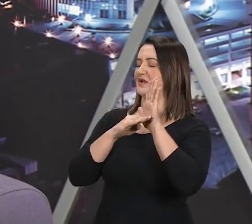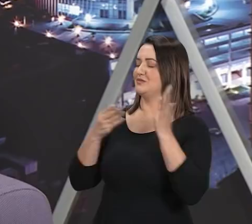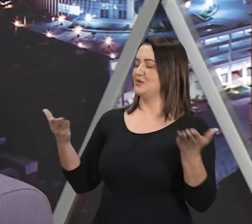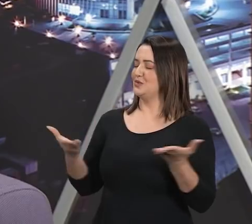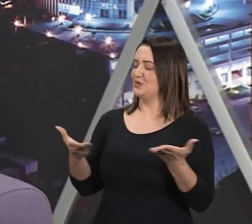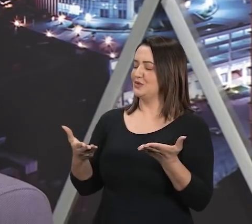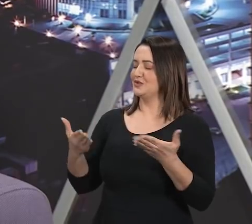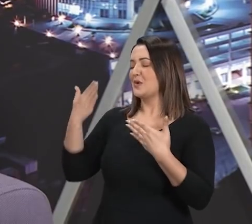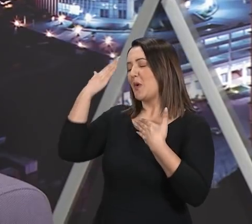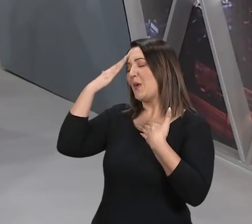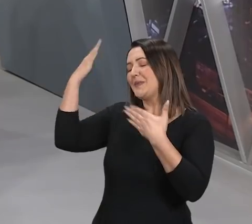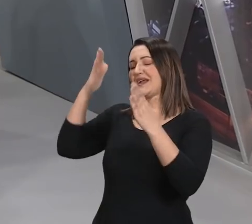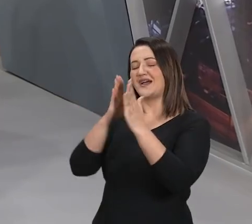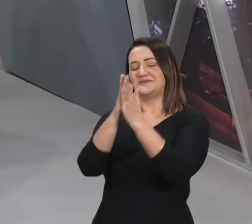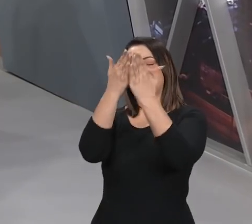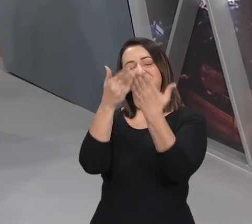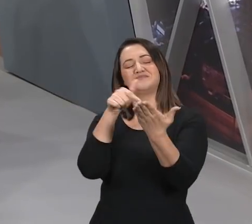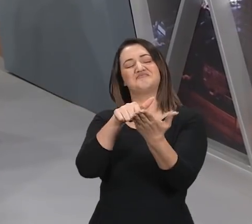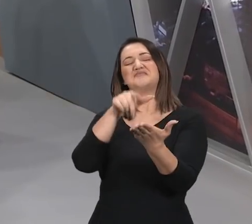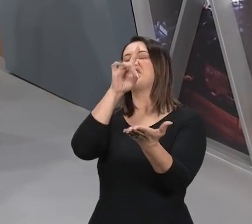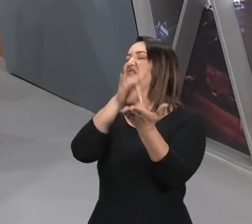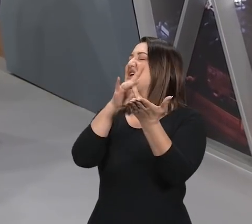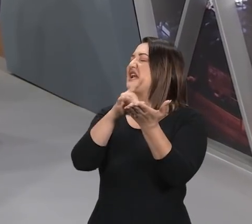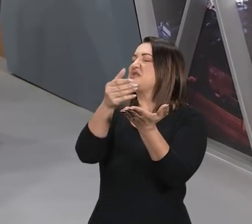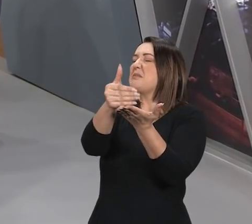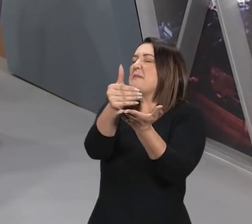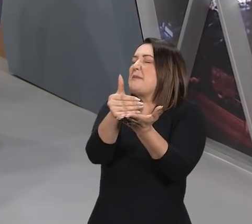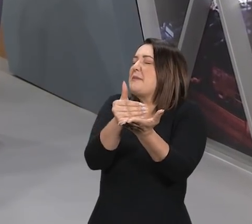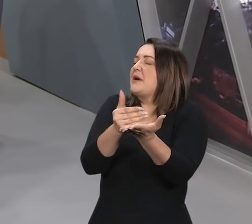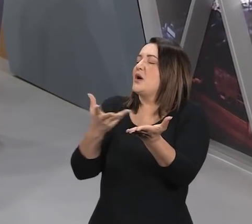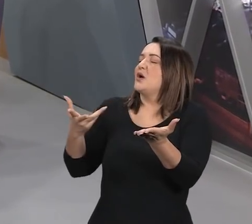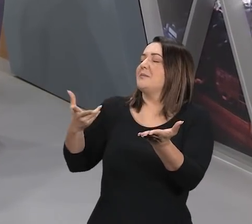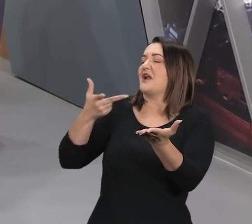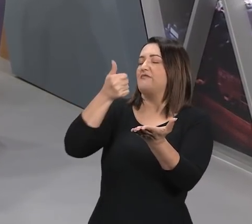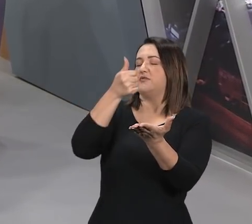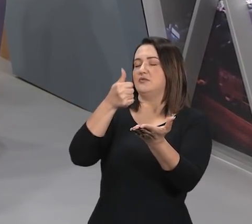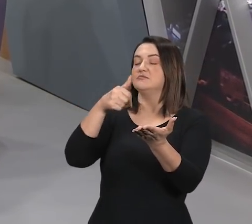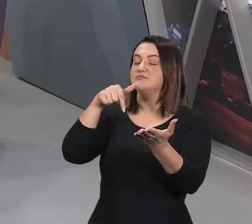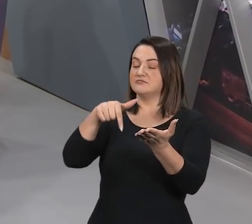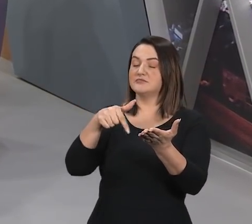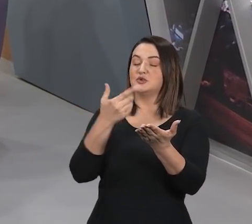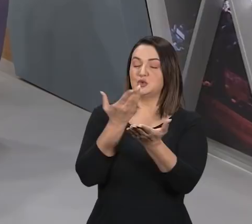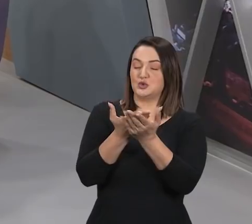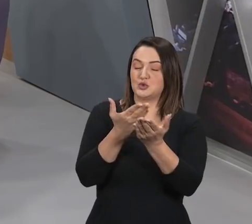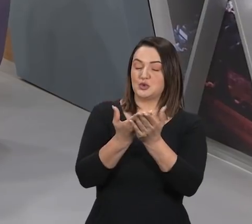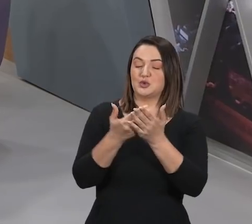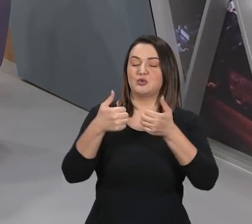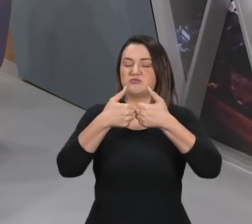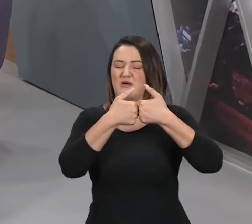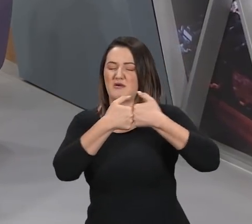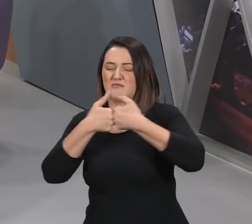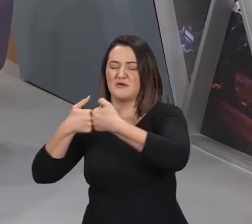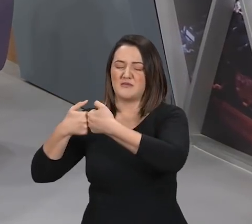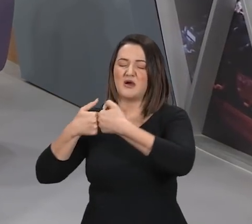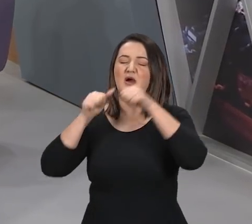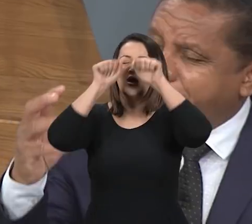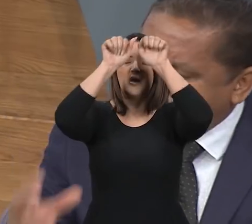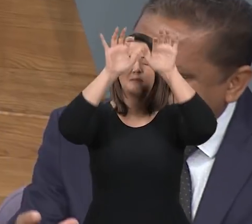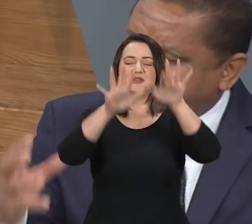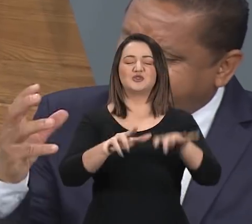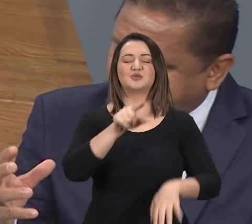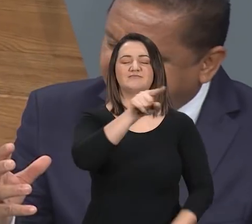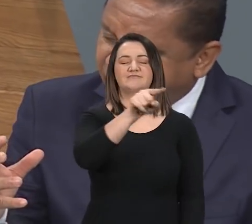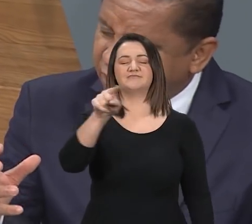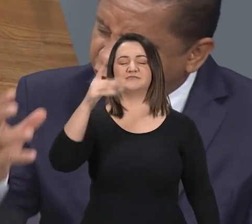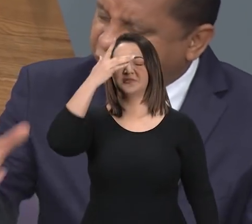pelo programa de hoje. Obrigado pelas verdades que estamos aprendendo aqui. Que essa série, o grande conflito, seja uma